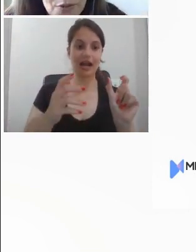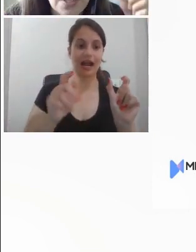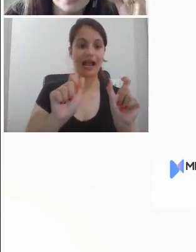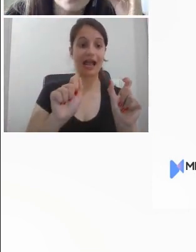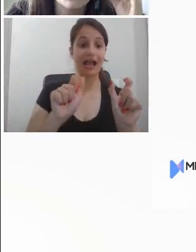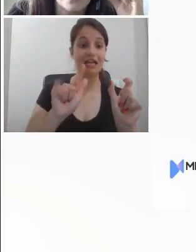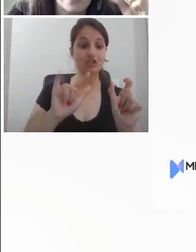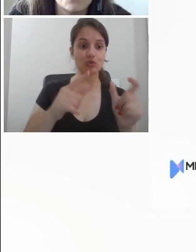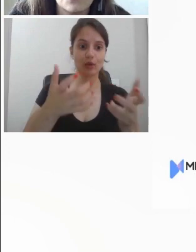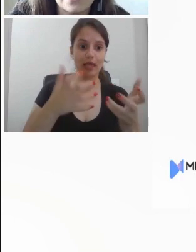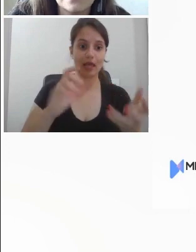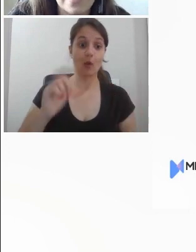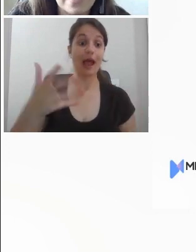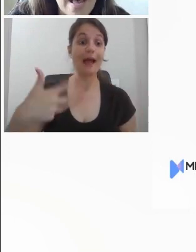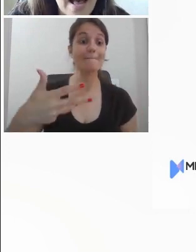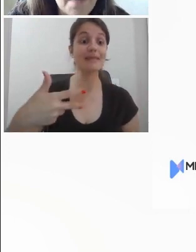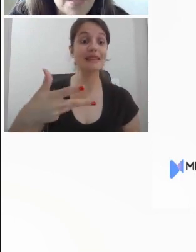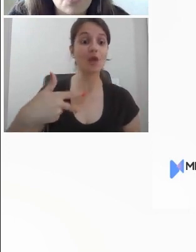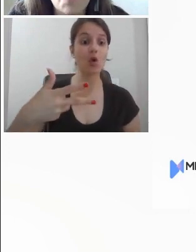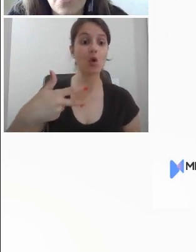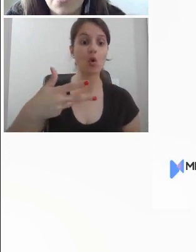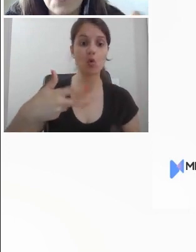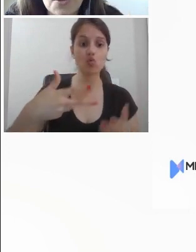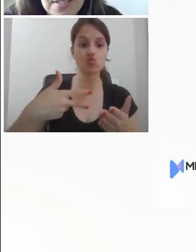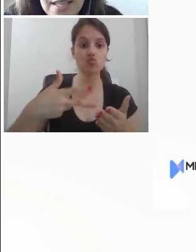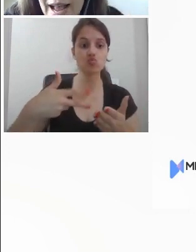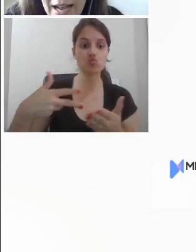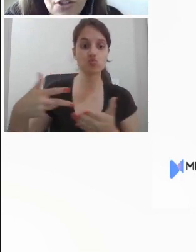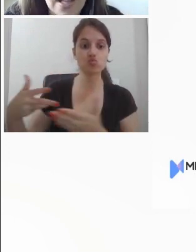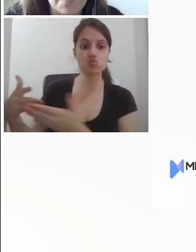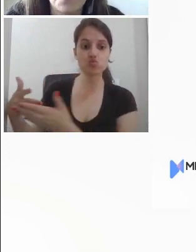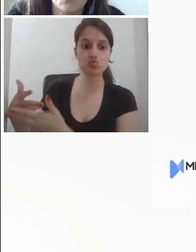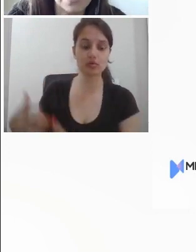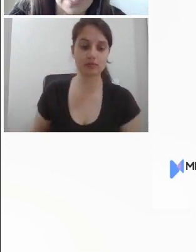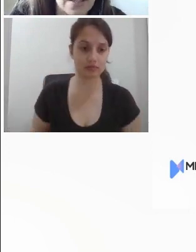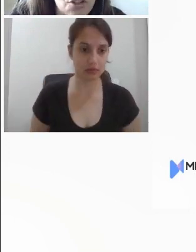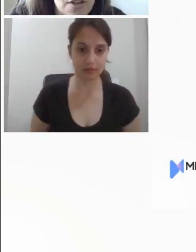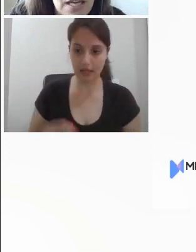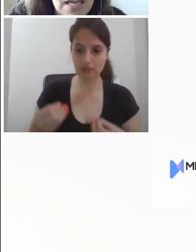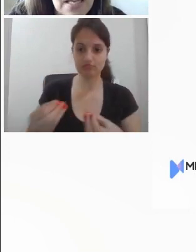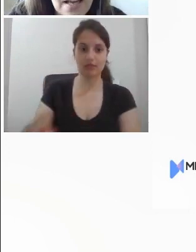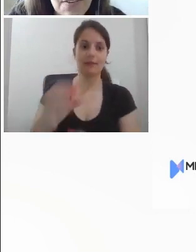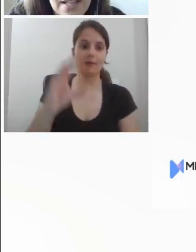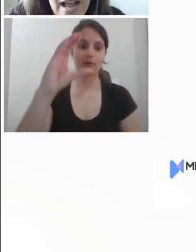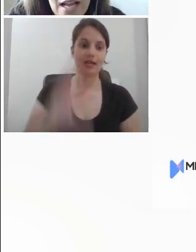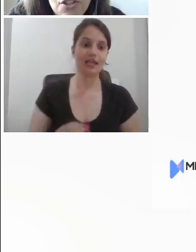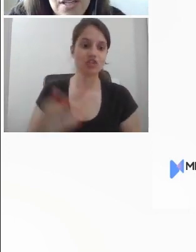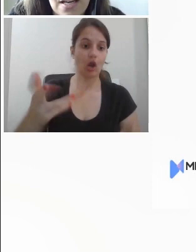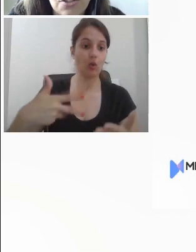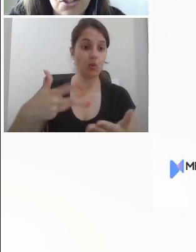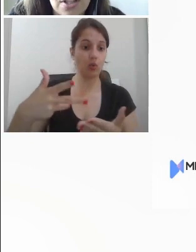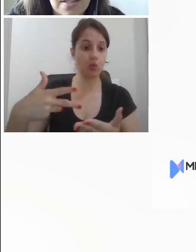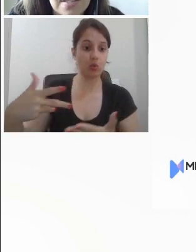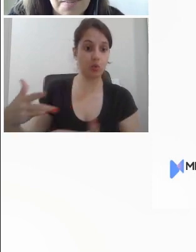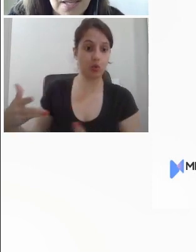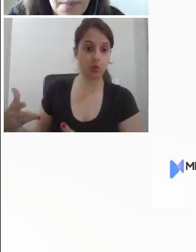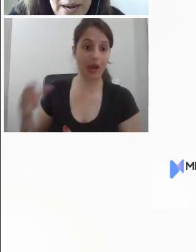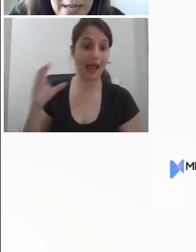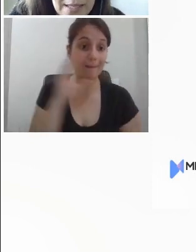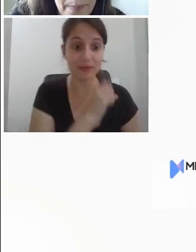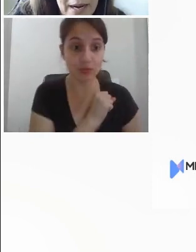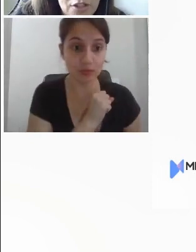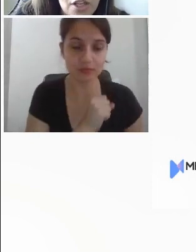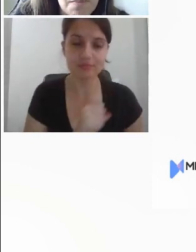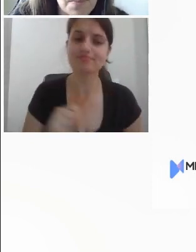rápido eu quero entregar com maior velo idade lá pro meu cliente e na verdade a gente tenta sempre